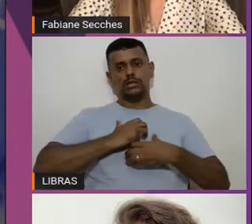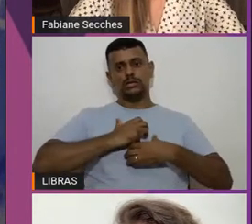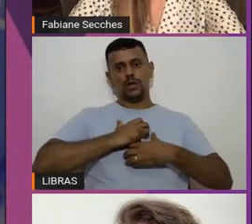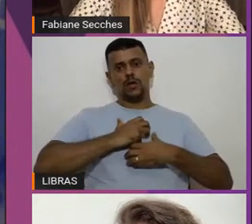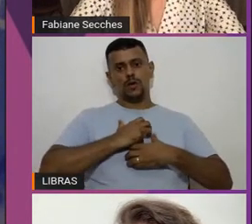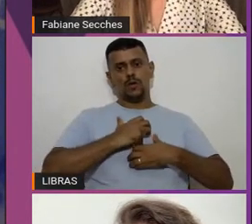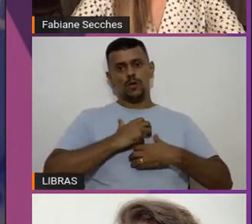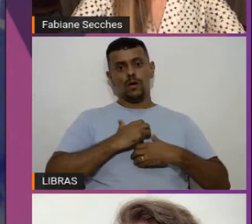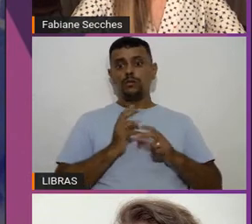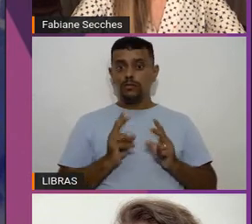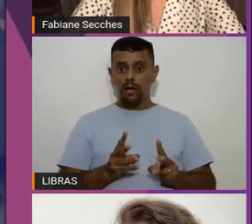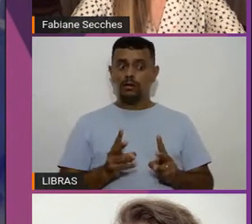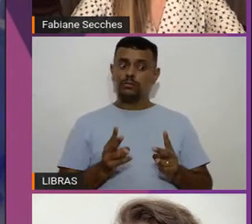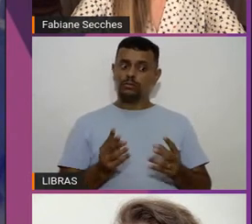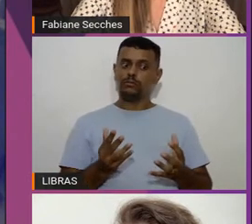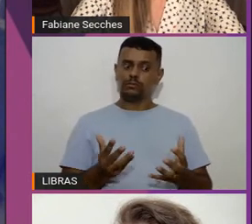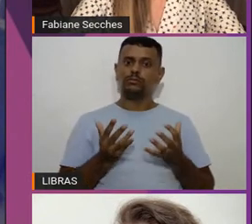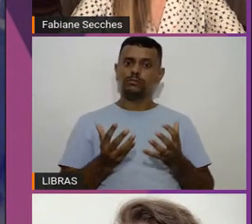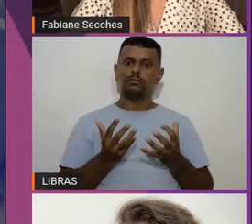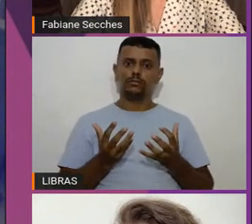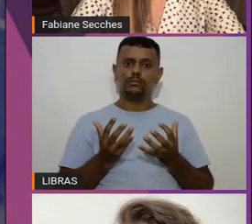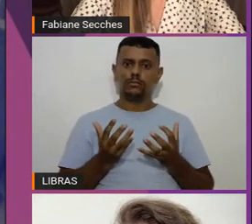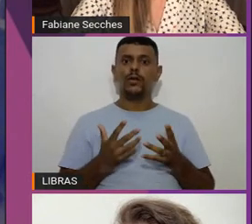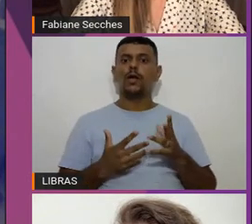e daí